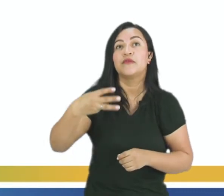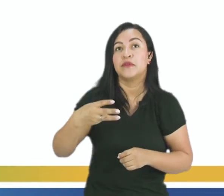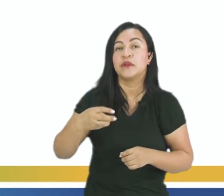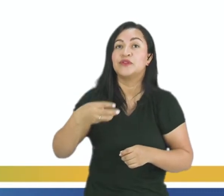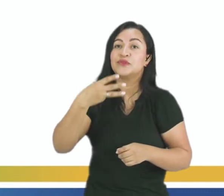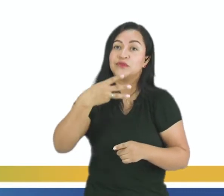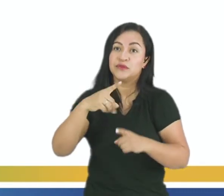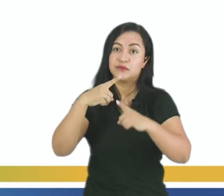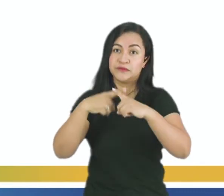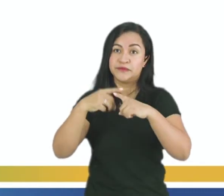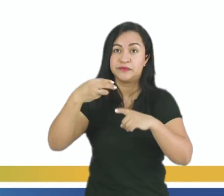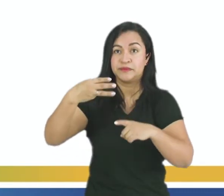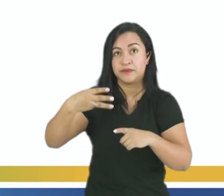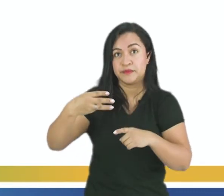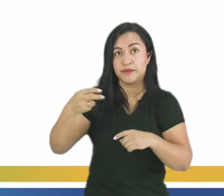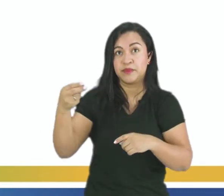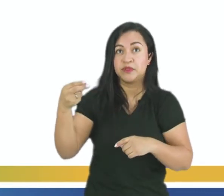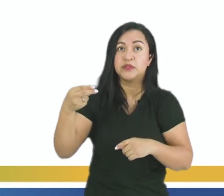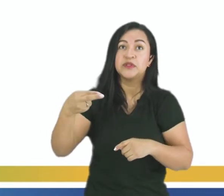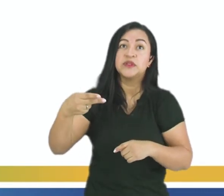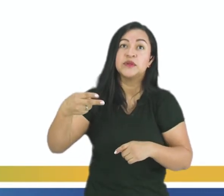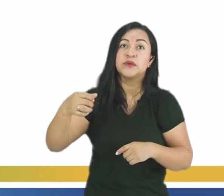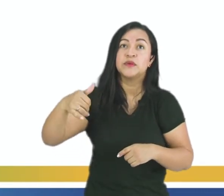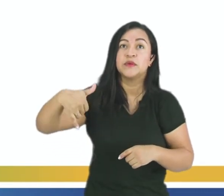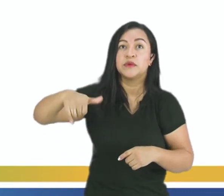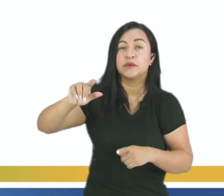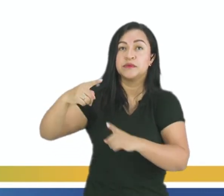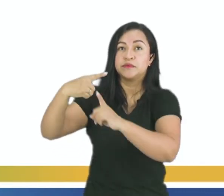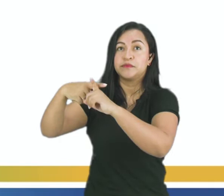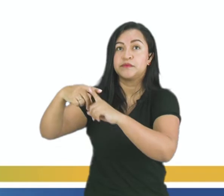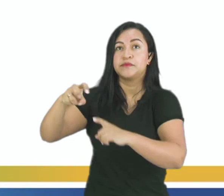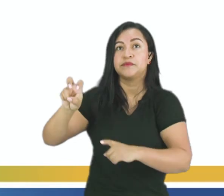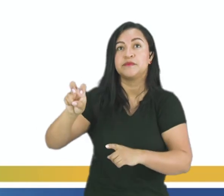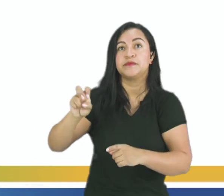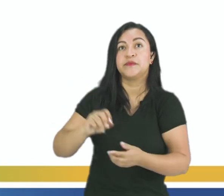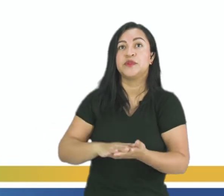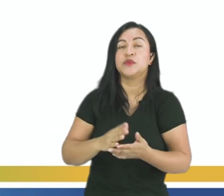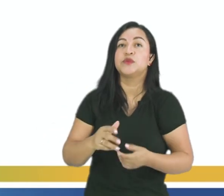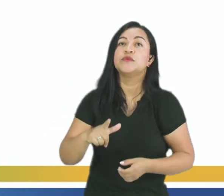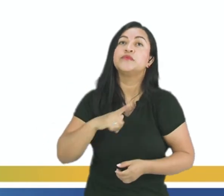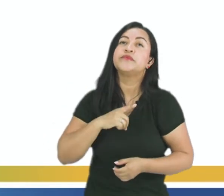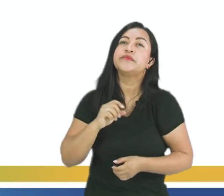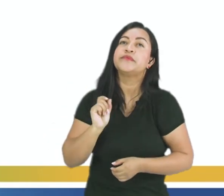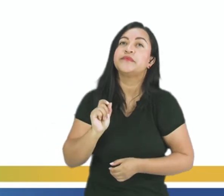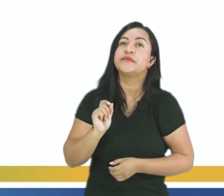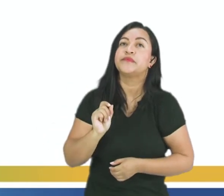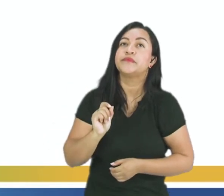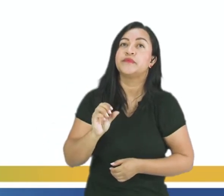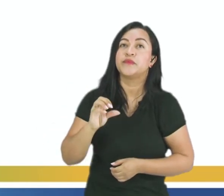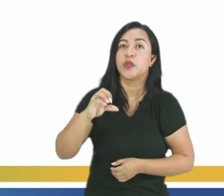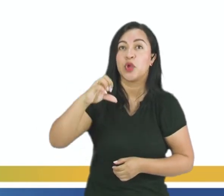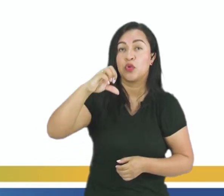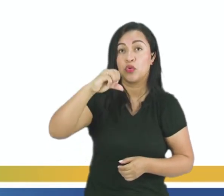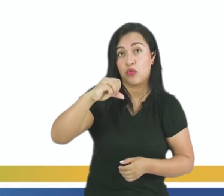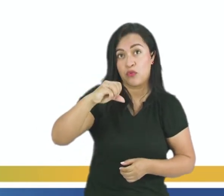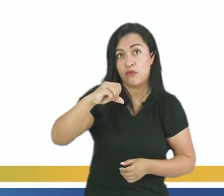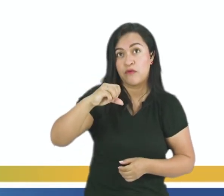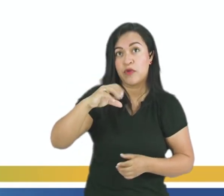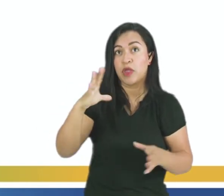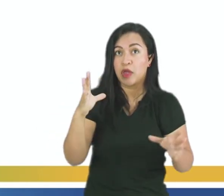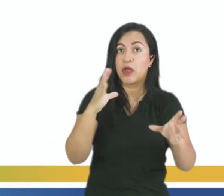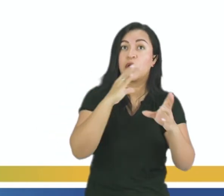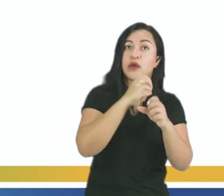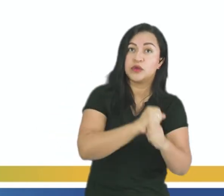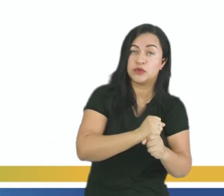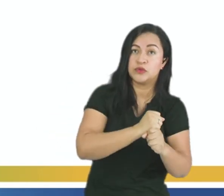3 vezes 3 igual a y mais 5. Então, nós temos 9, que é o resultado da multiplicação de